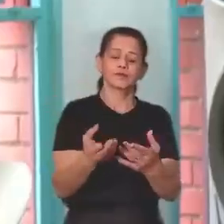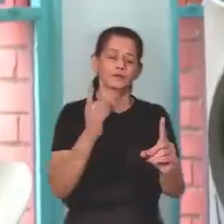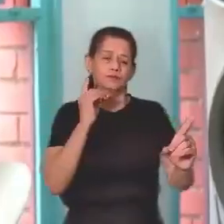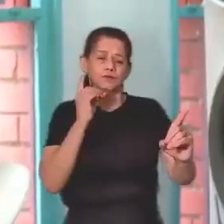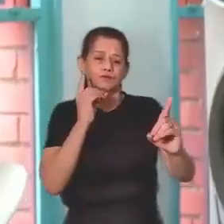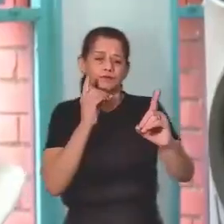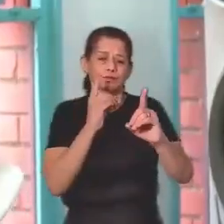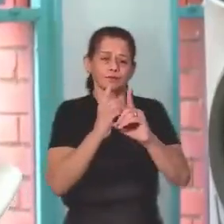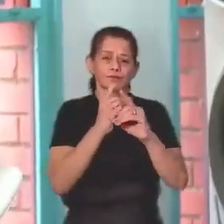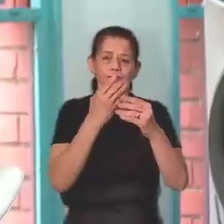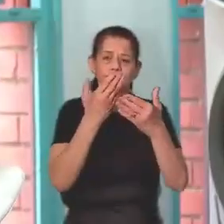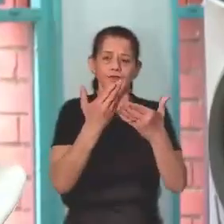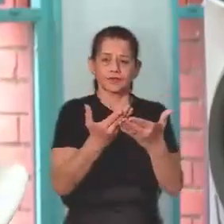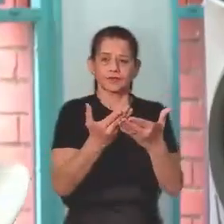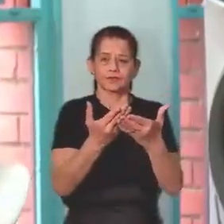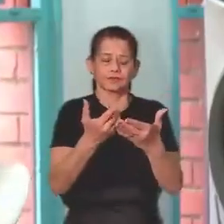encontro